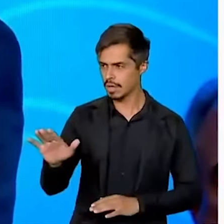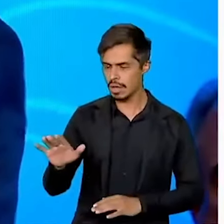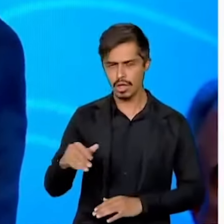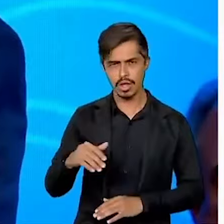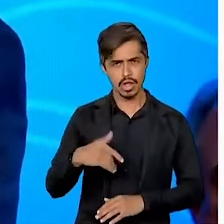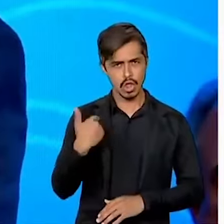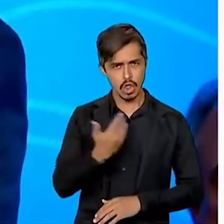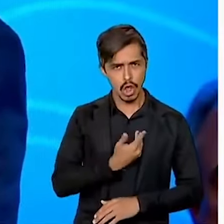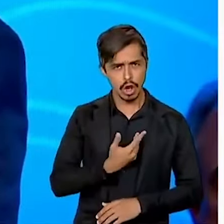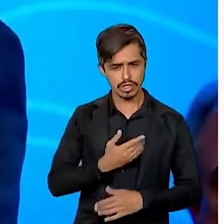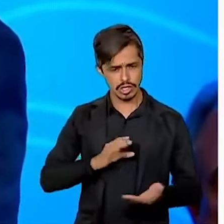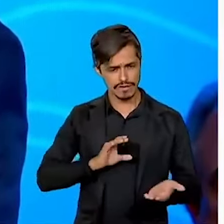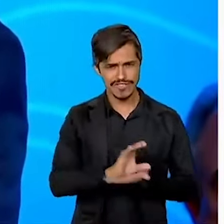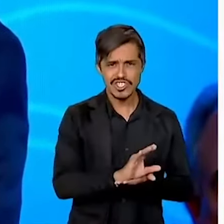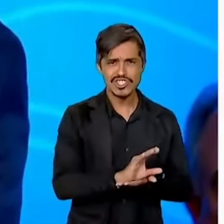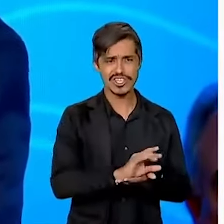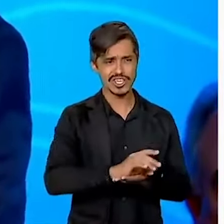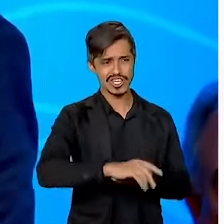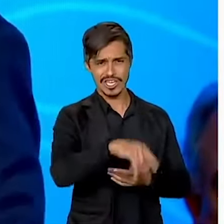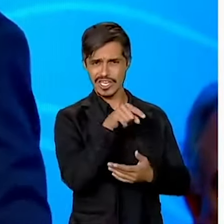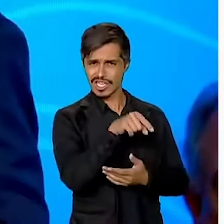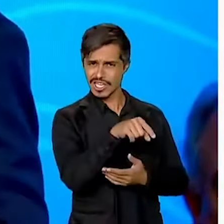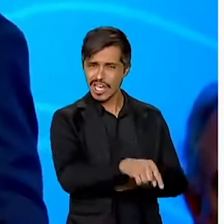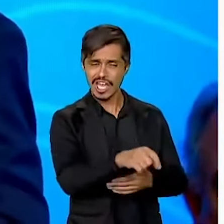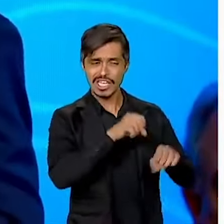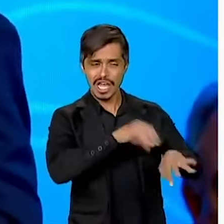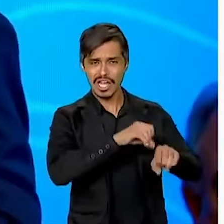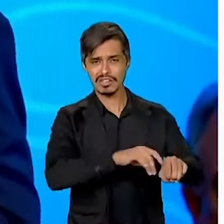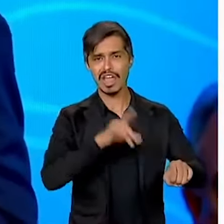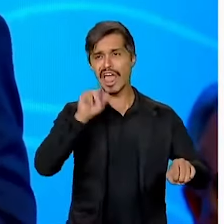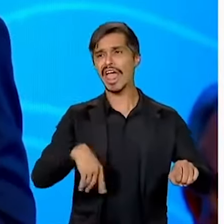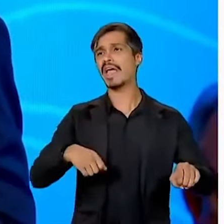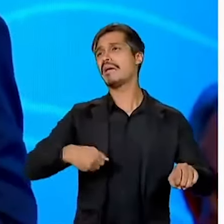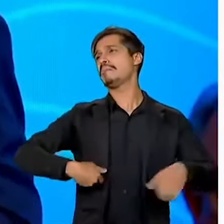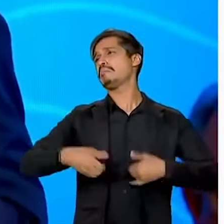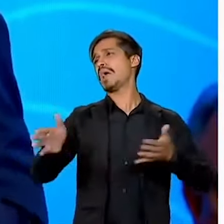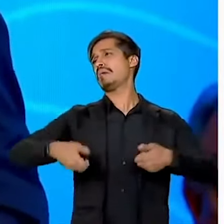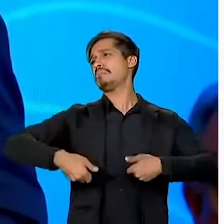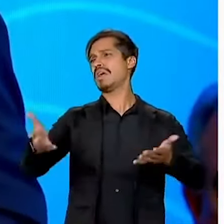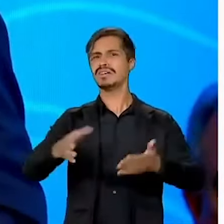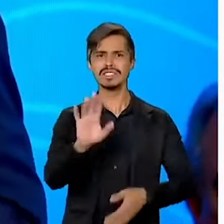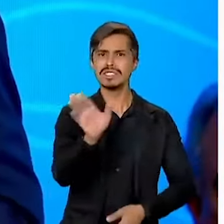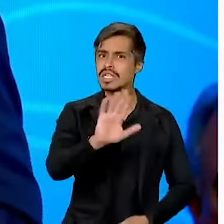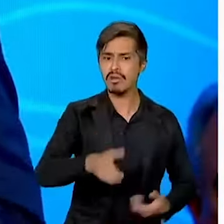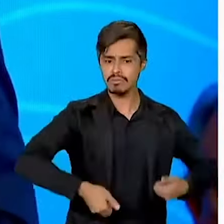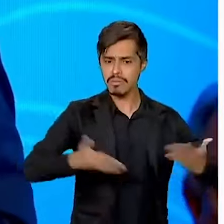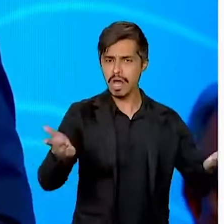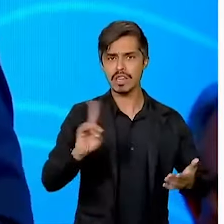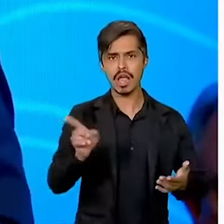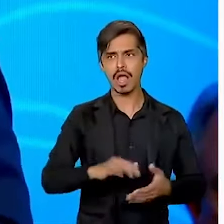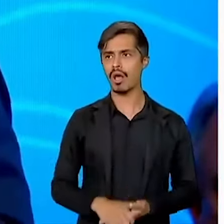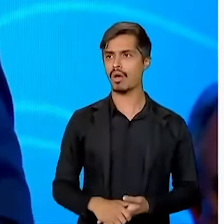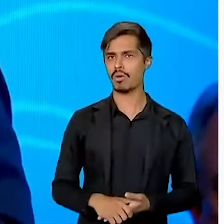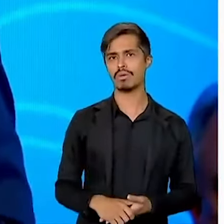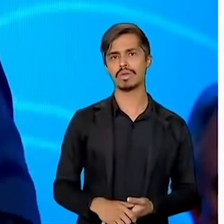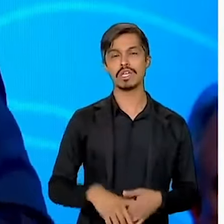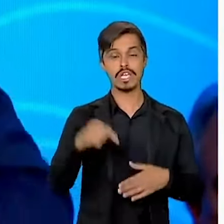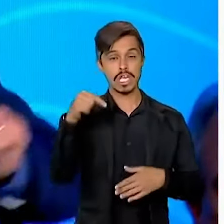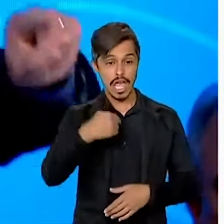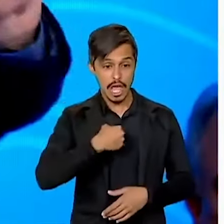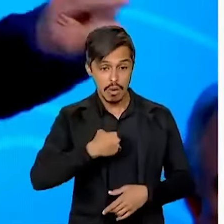que investir em educação é gasto. Investir em educação é investimento. Gasto é se eu não cuidar dessa